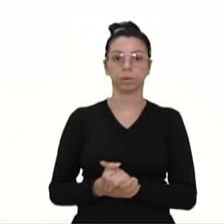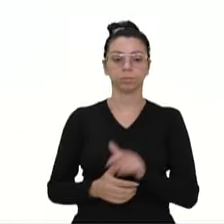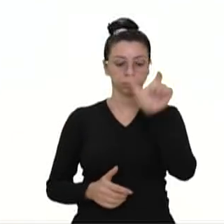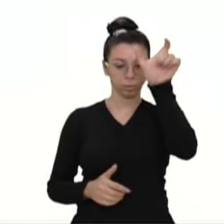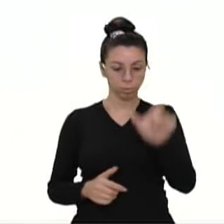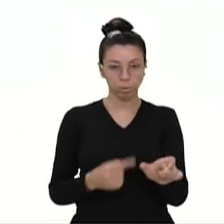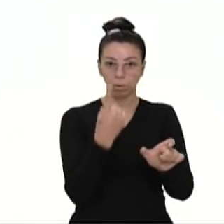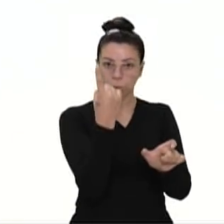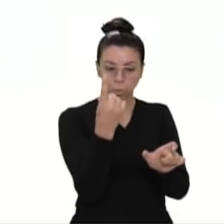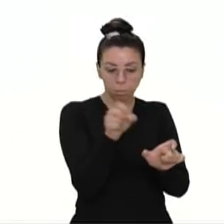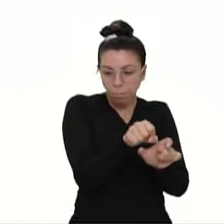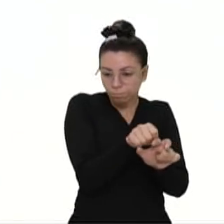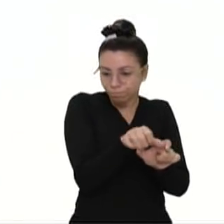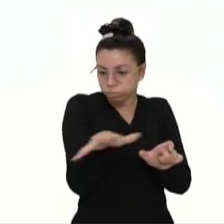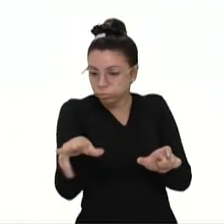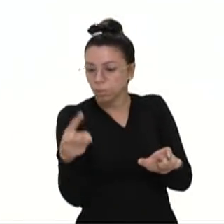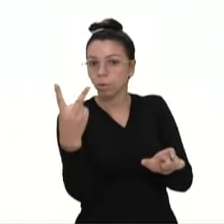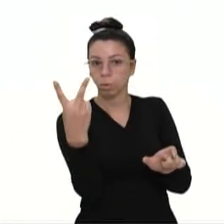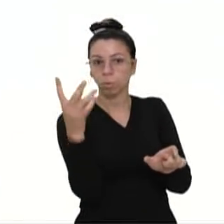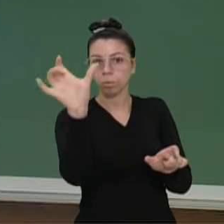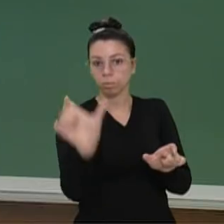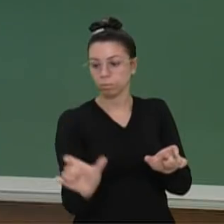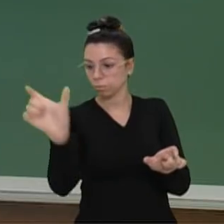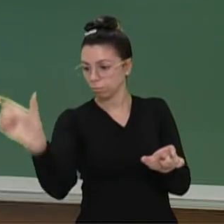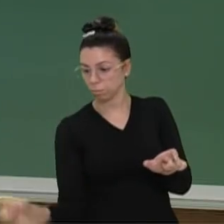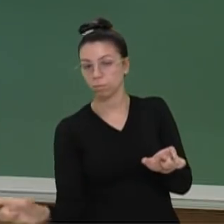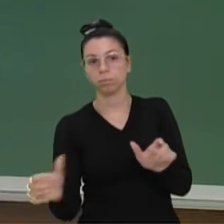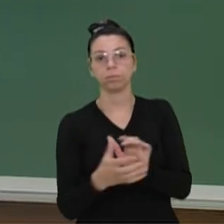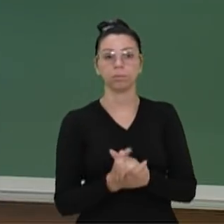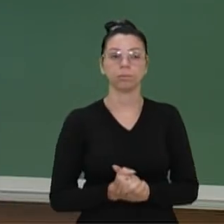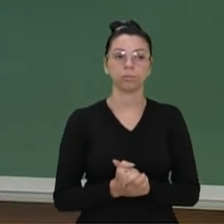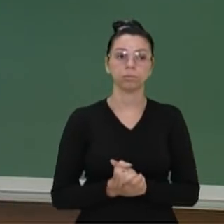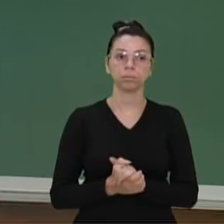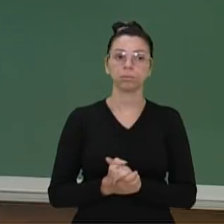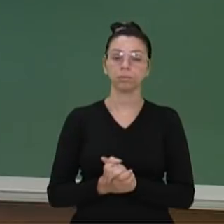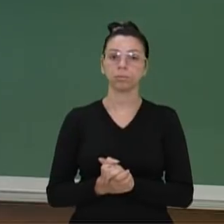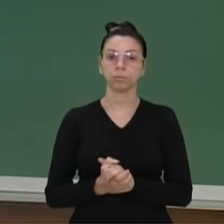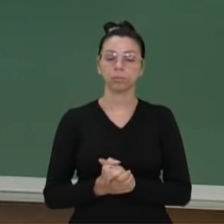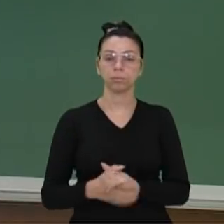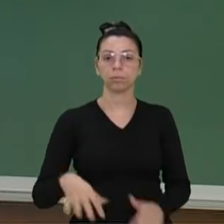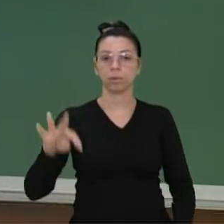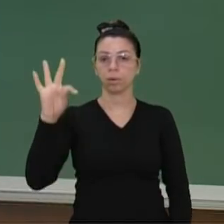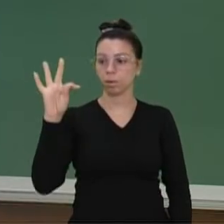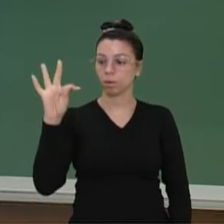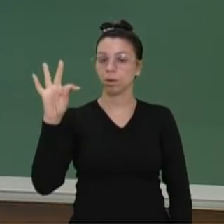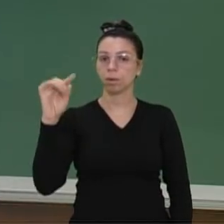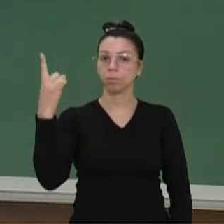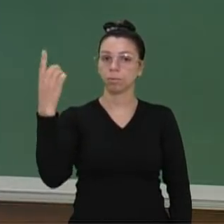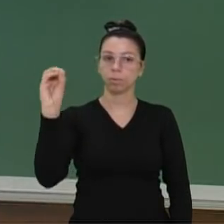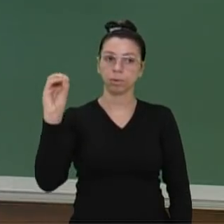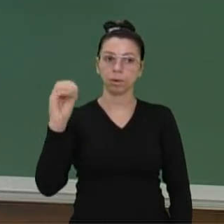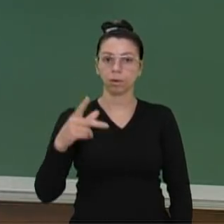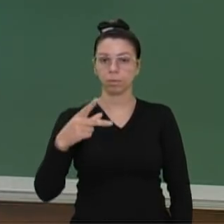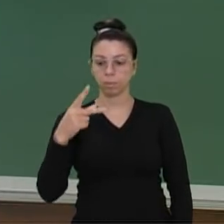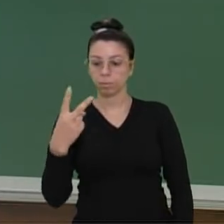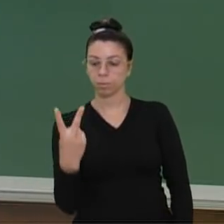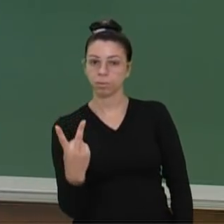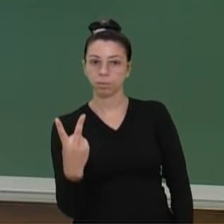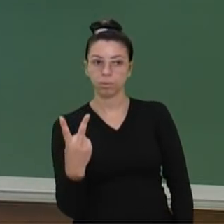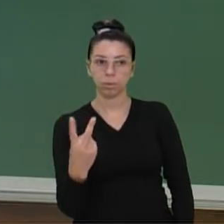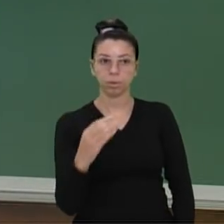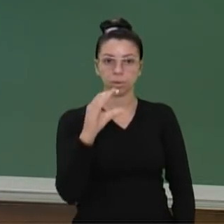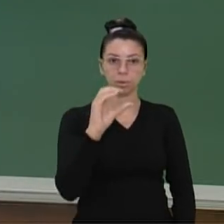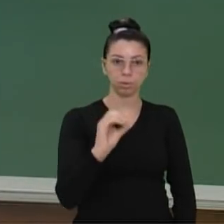fator de crescimento é 2. Então, substitui lá T por 10, P por 2 e C0 por